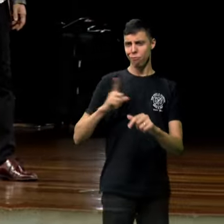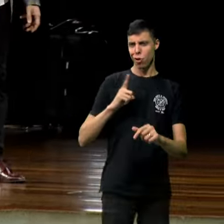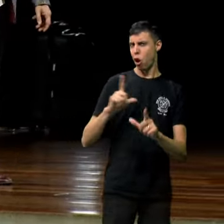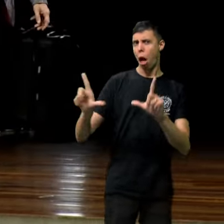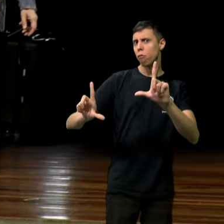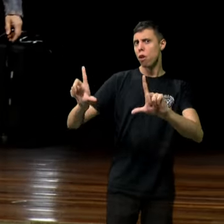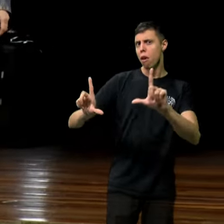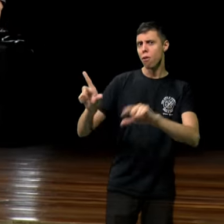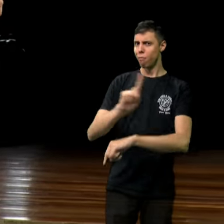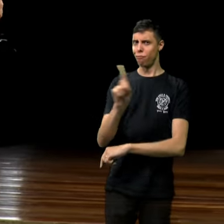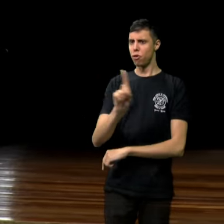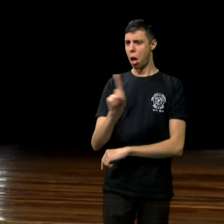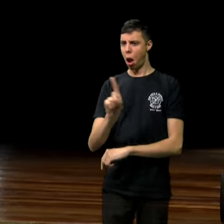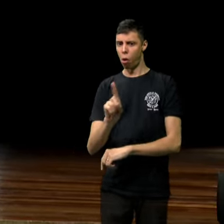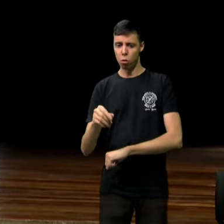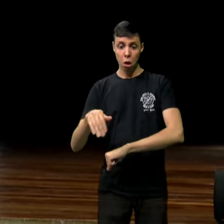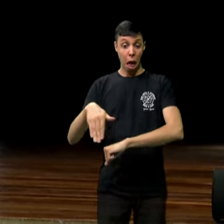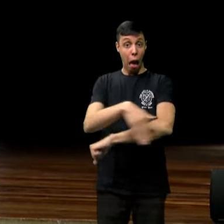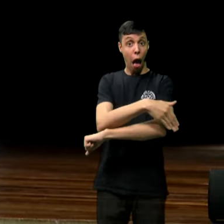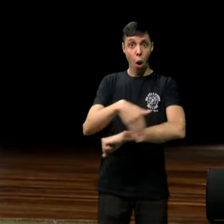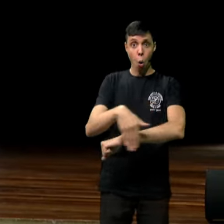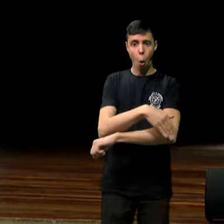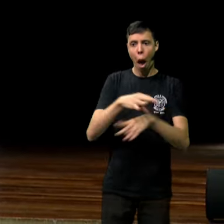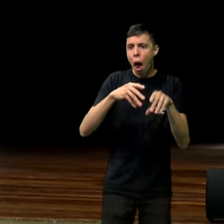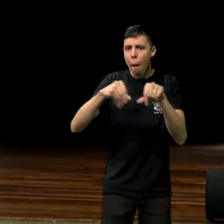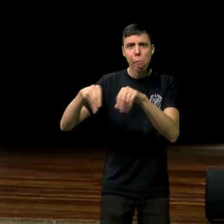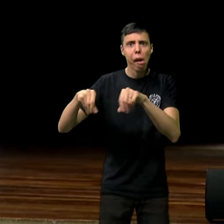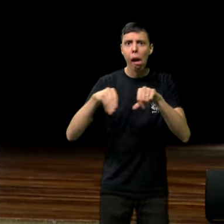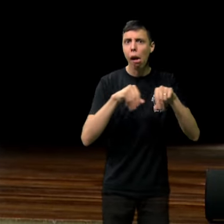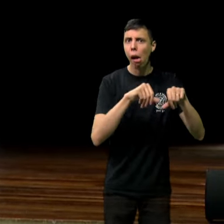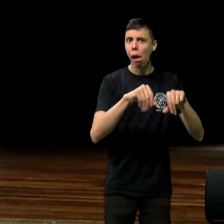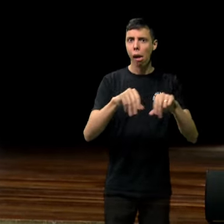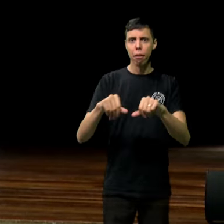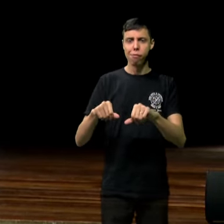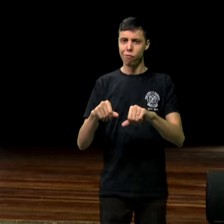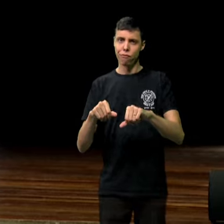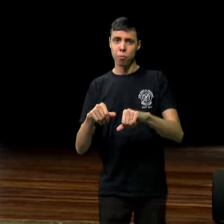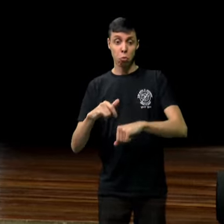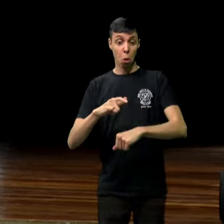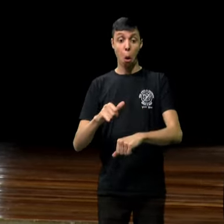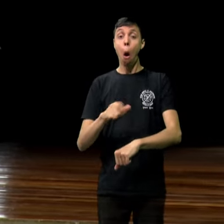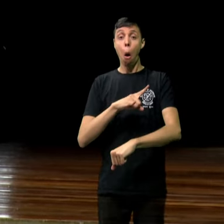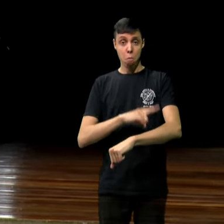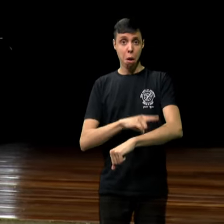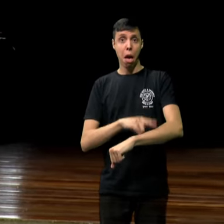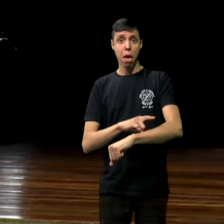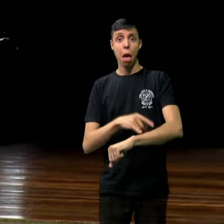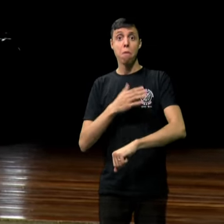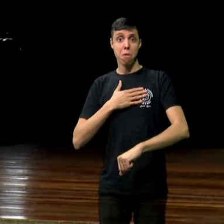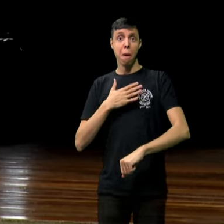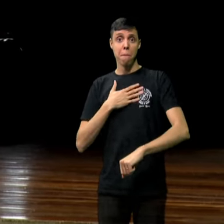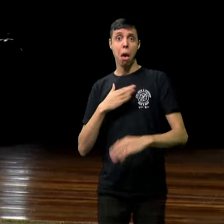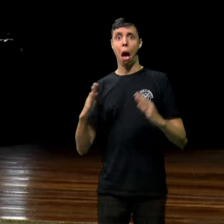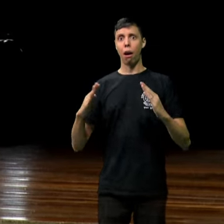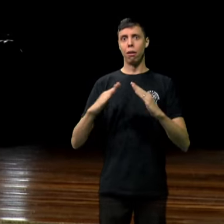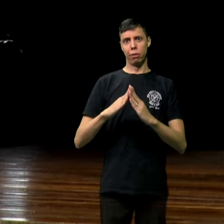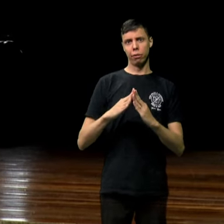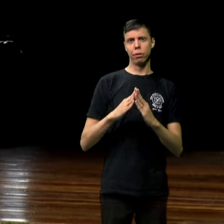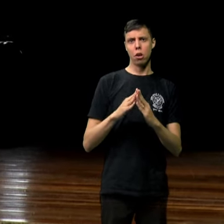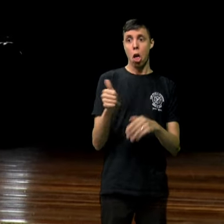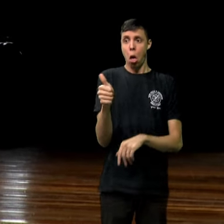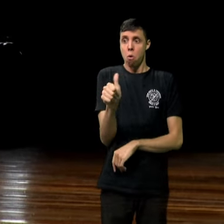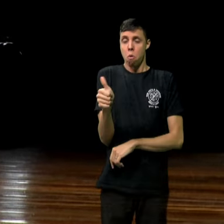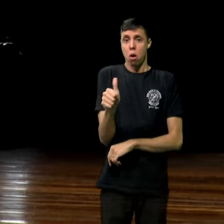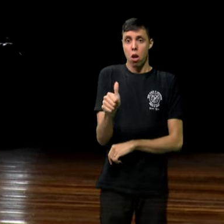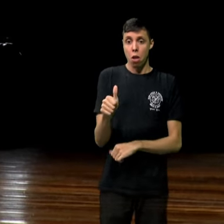chão de terra. O primeiro banheiro na minha casa, não tenho vergonha para dizer, tinha 11 anos quando nos colocamos uma taça